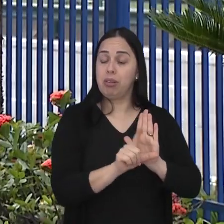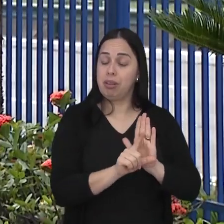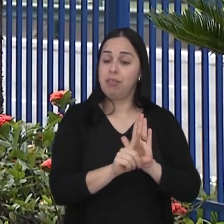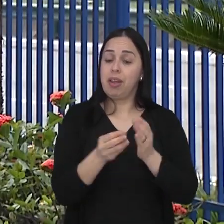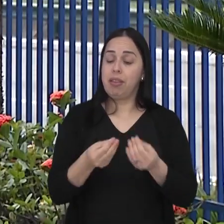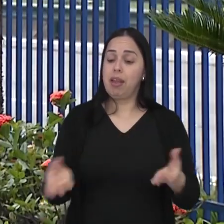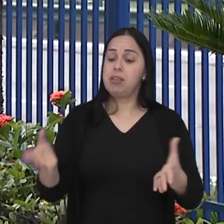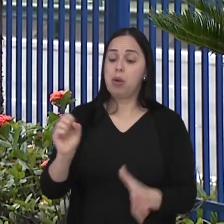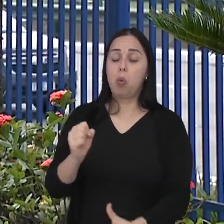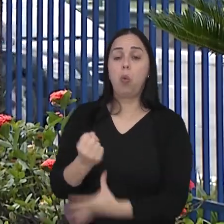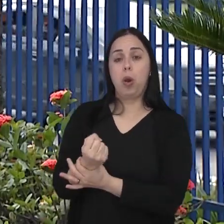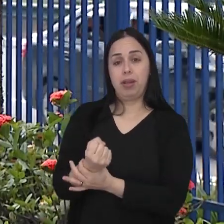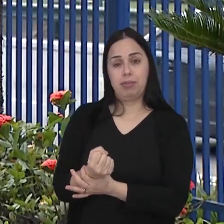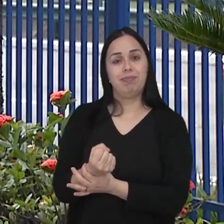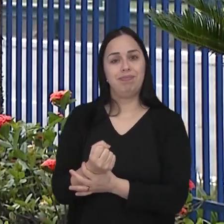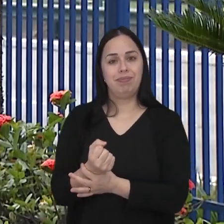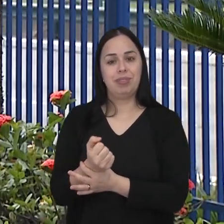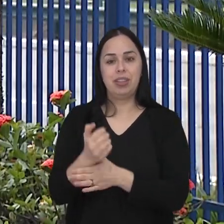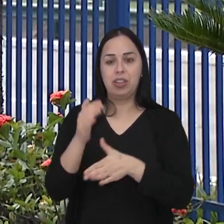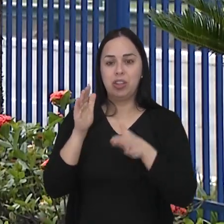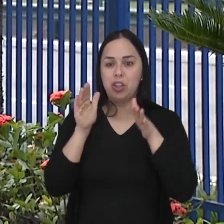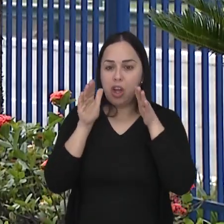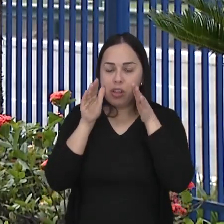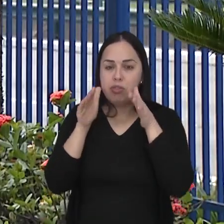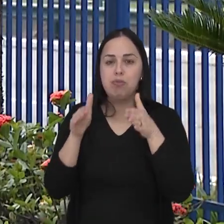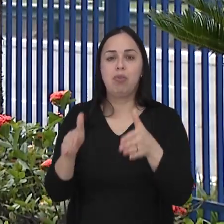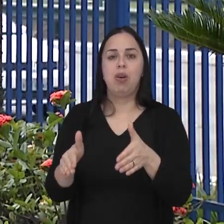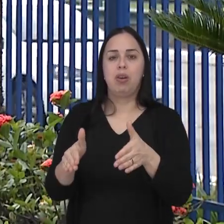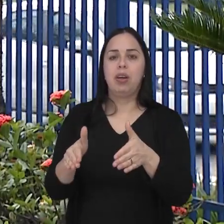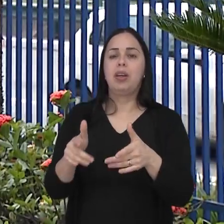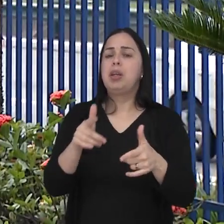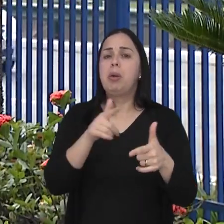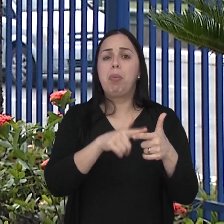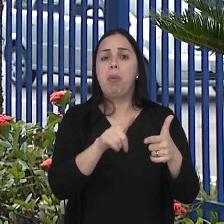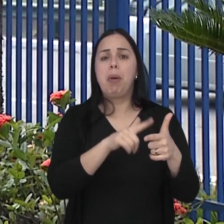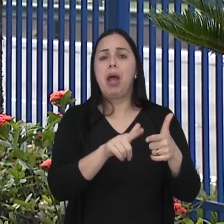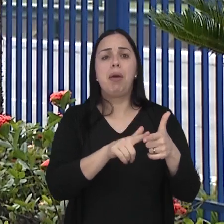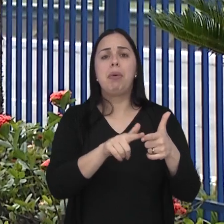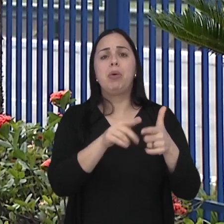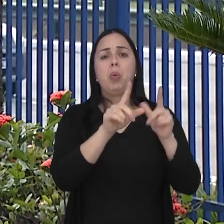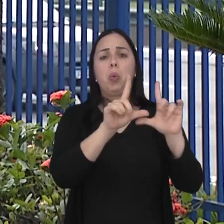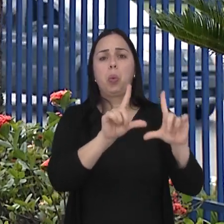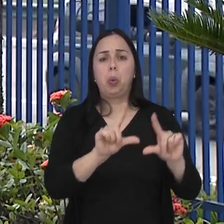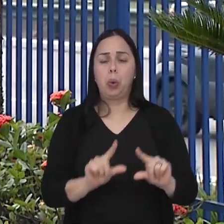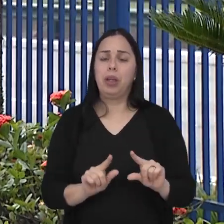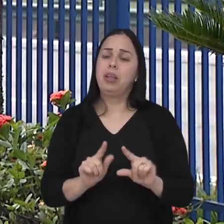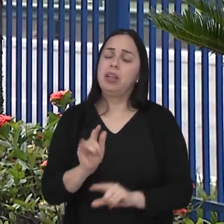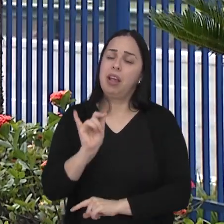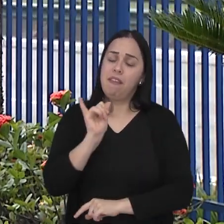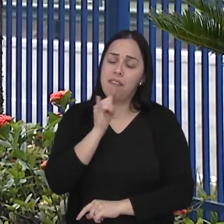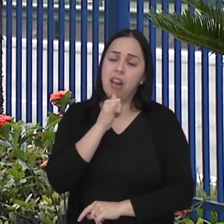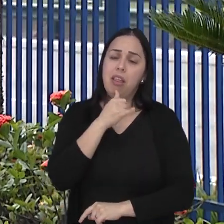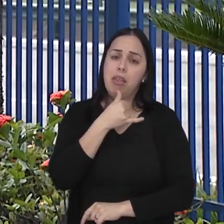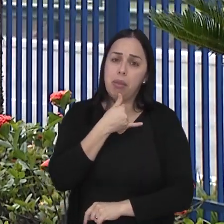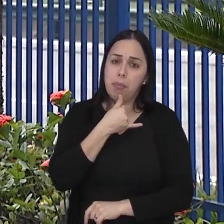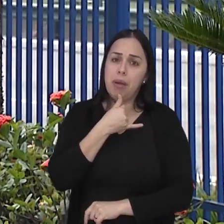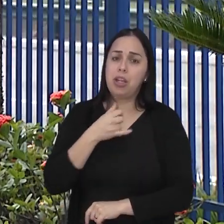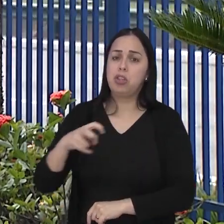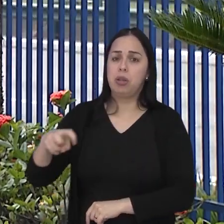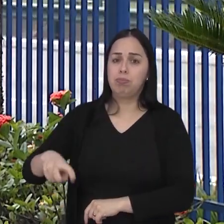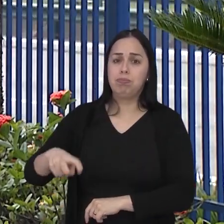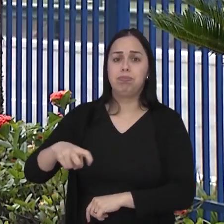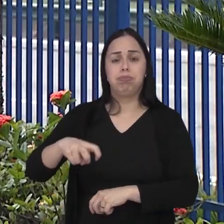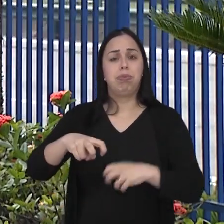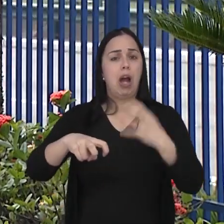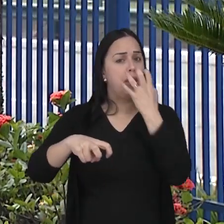Esse projeto é muito bacana porque visa justamente a gente minimizar esses problemas, né? Infelizmente, os animais de rua vêm